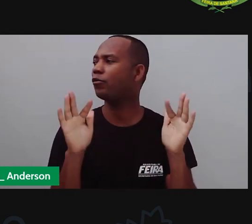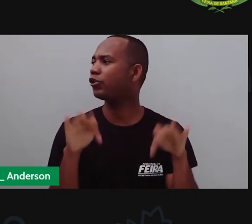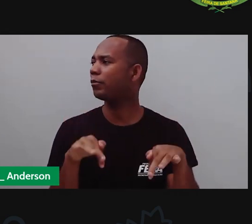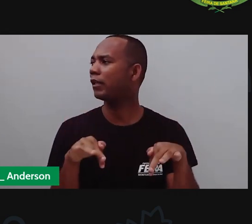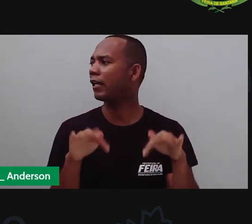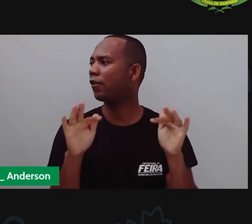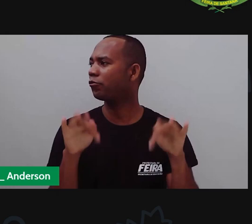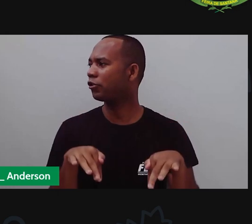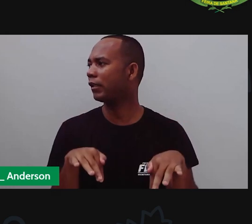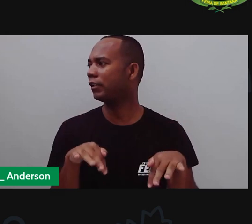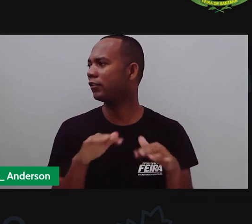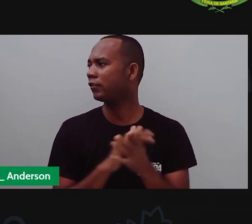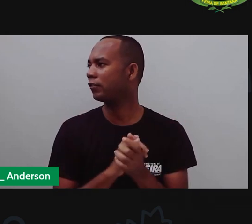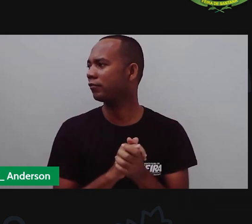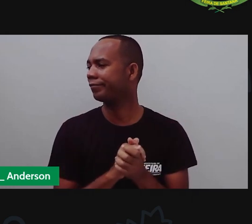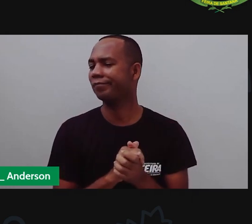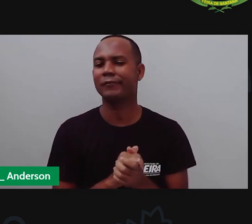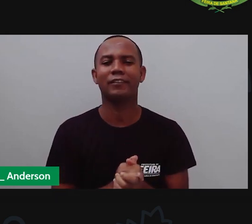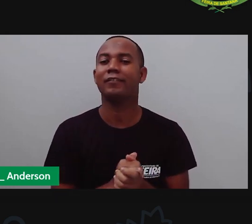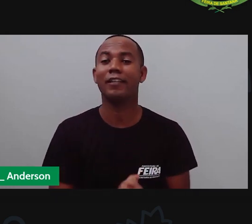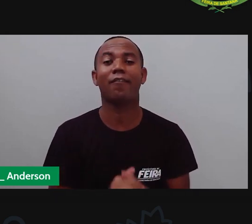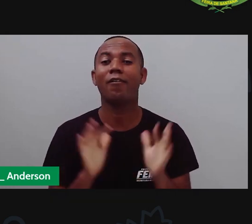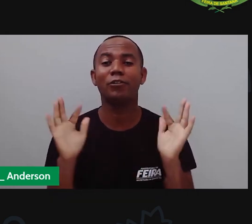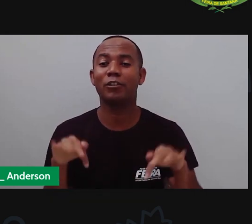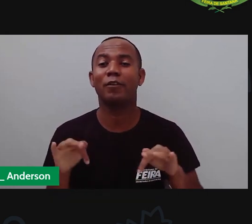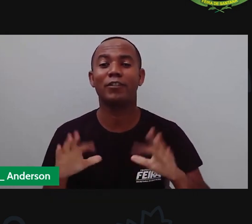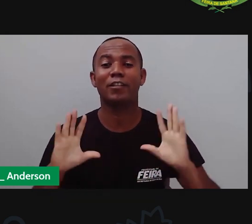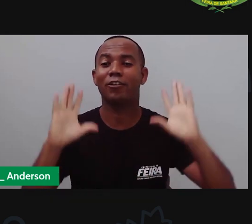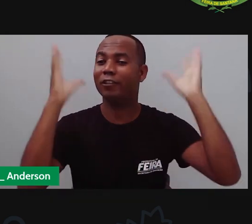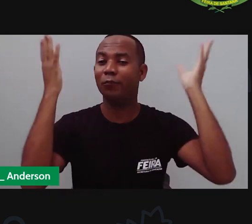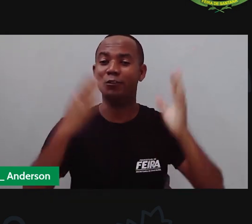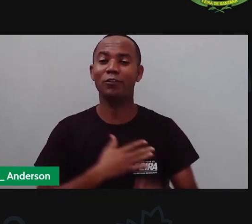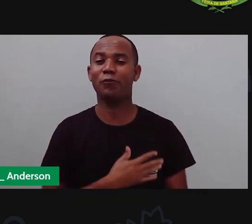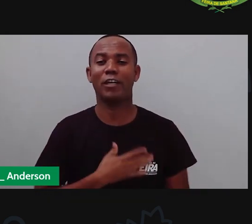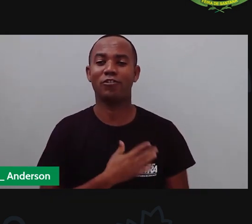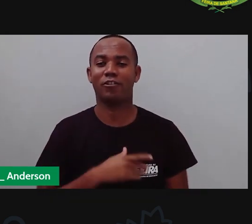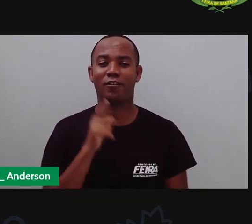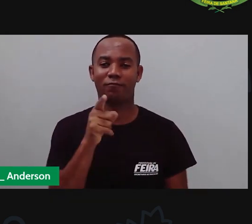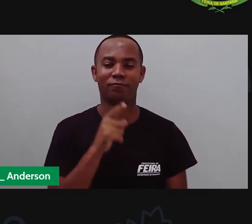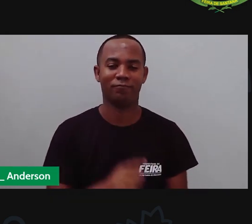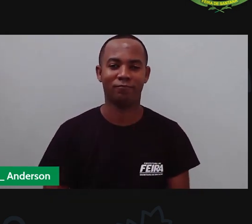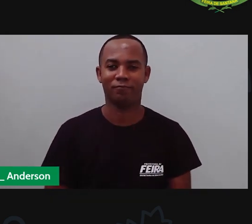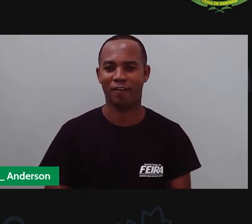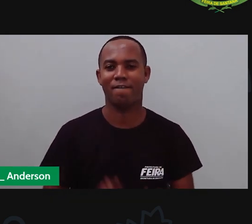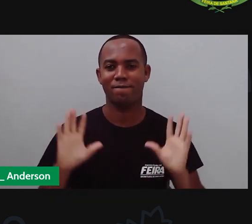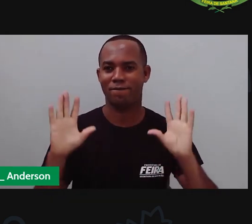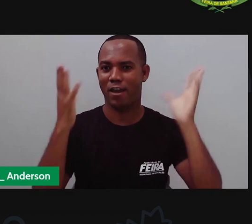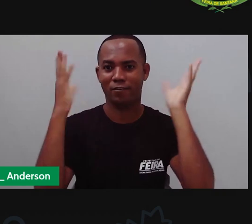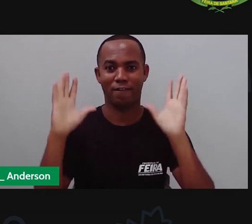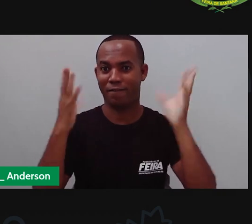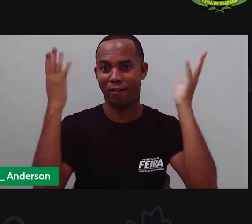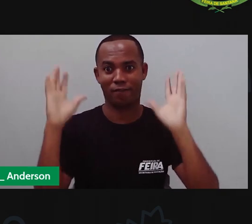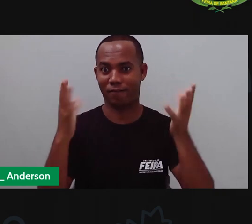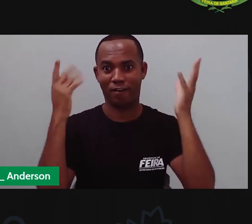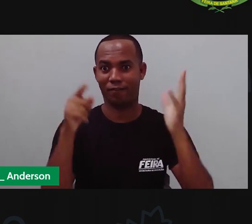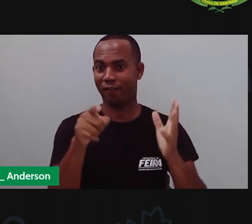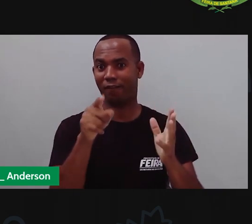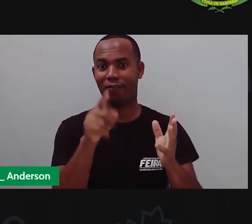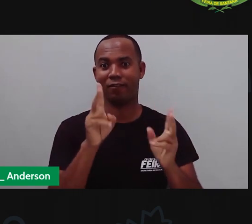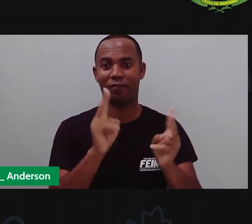chegar primeiro? Quem chegar primeiro é sim. É igual de festa, uhul! Festa,